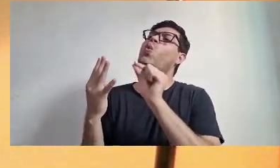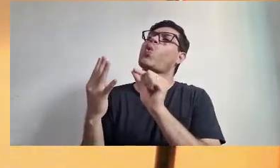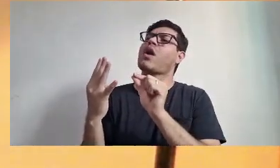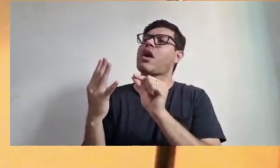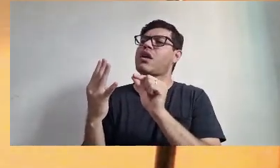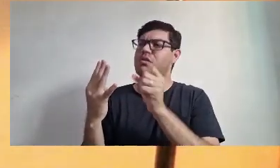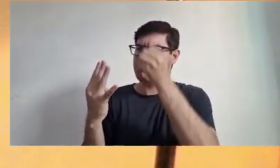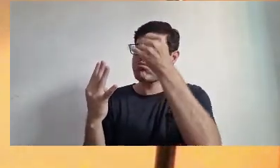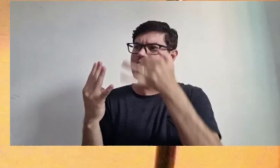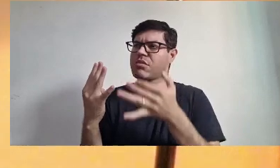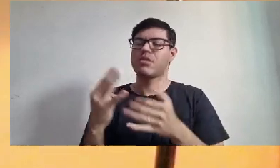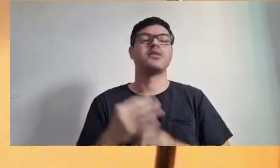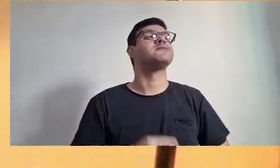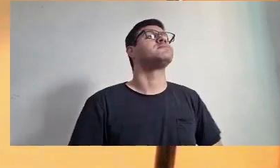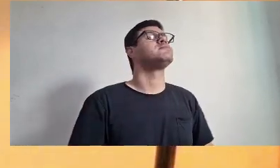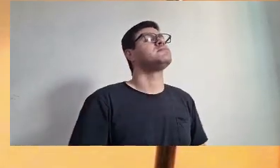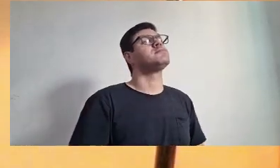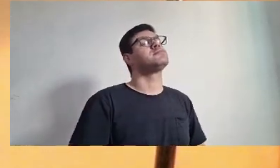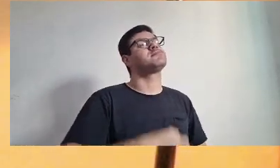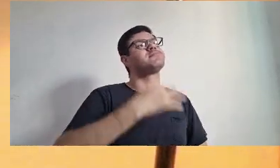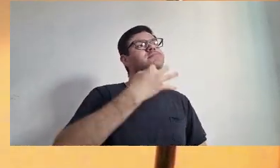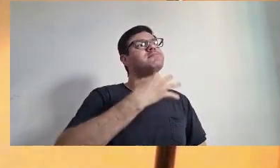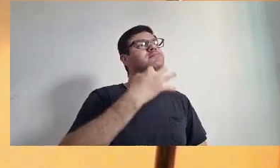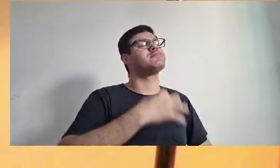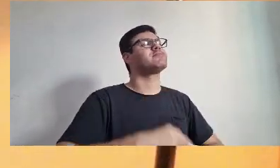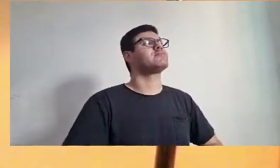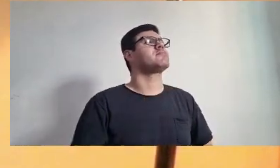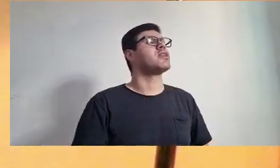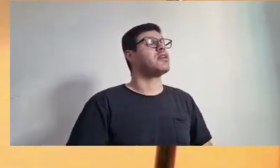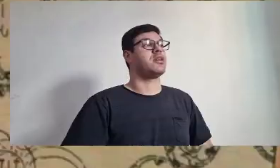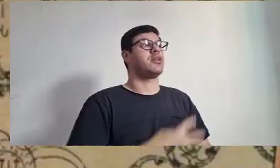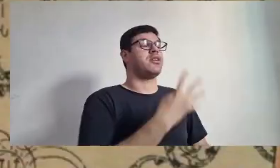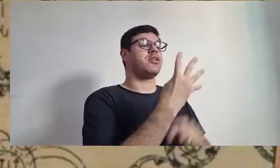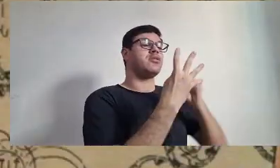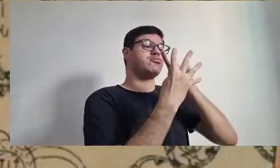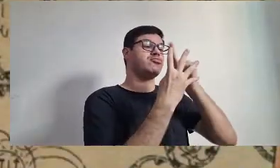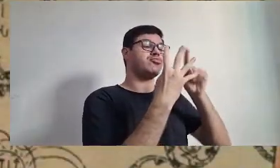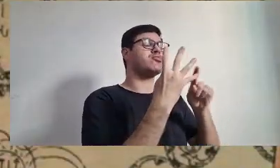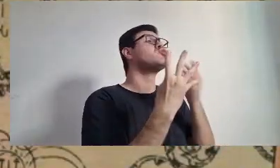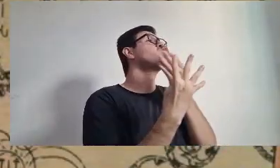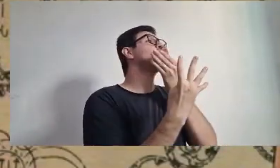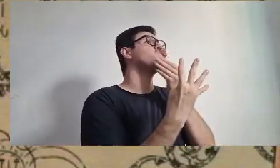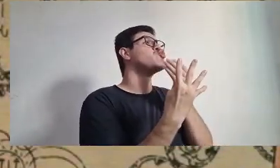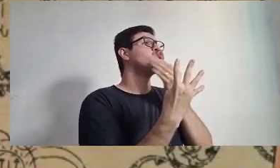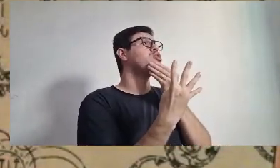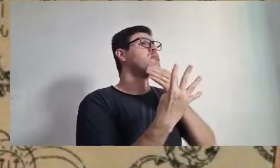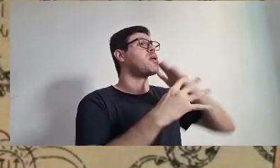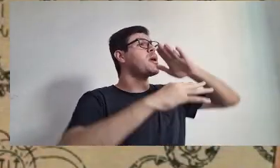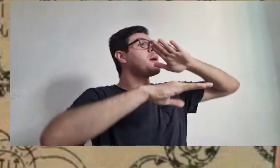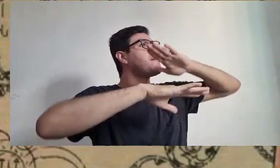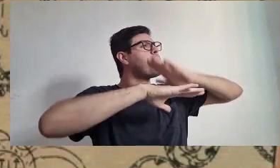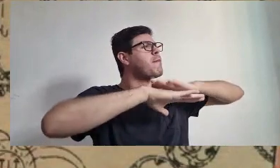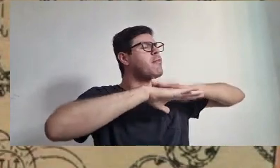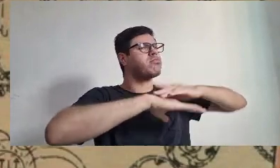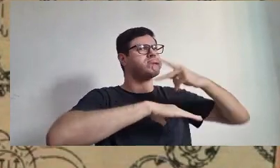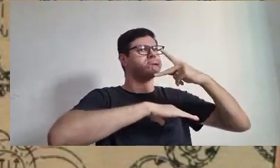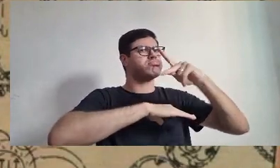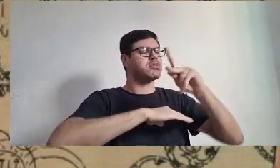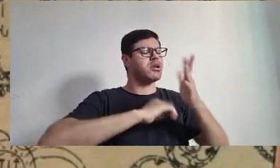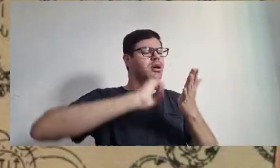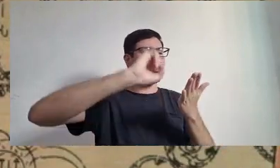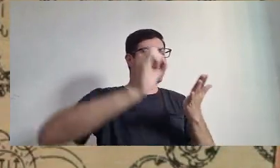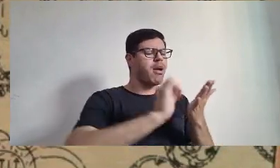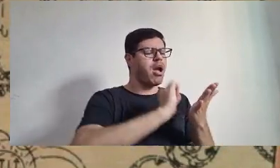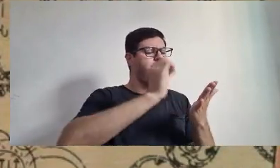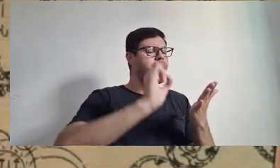pessoal aí, Certo. quais são as figuras São ali? 4 homens É. que escreveram a biografia